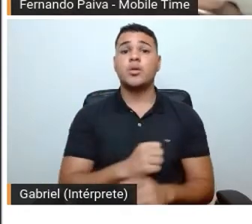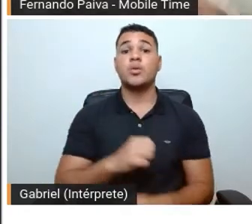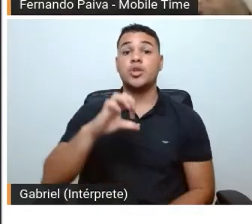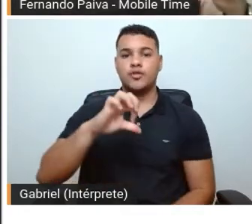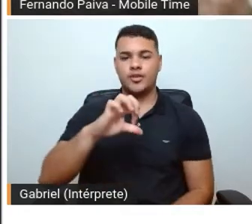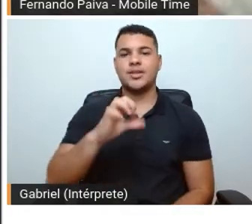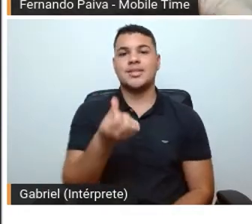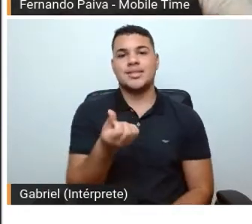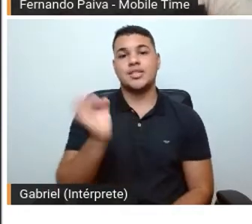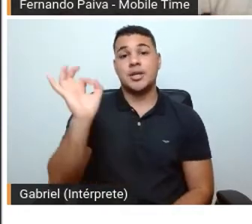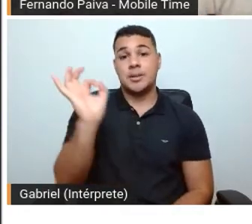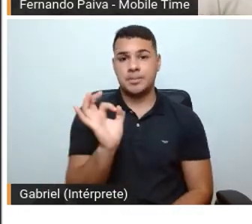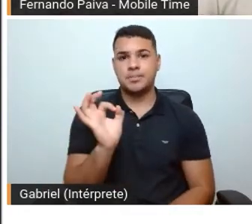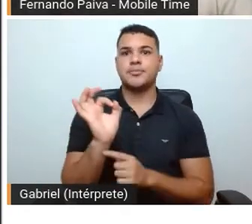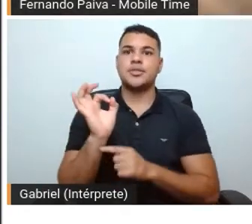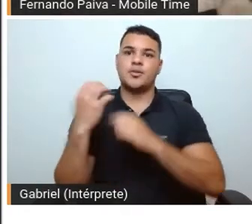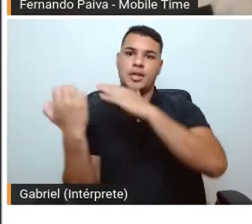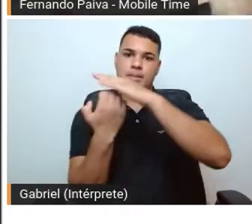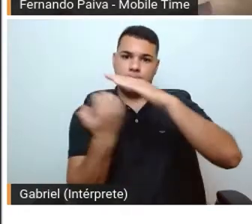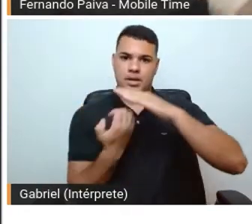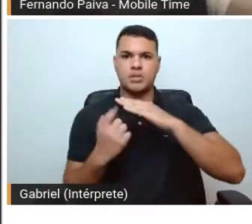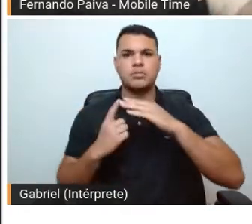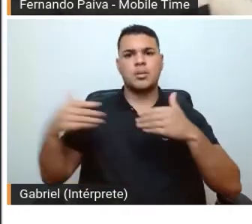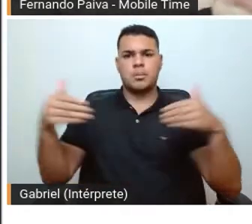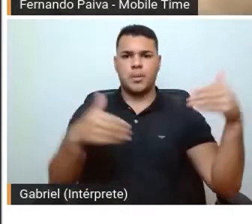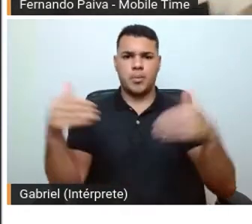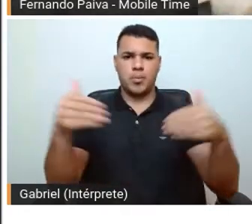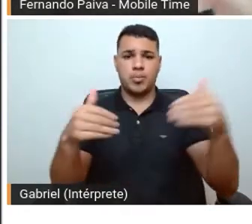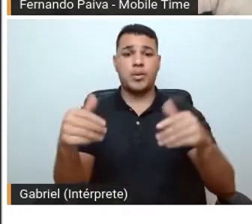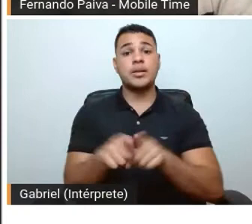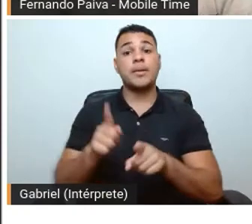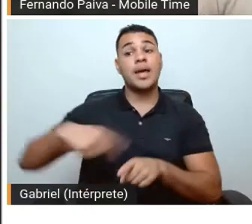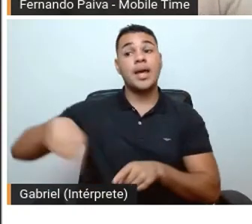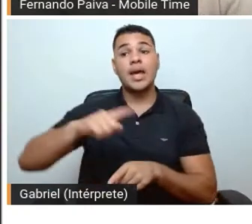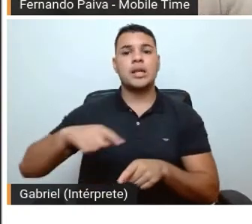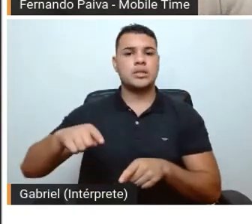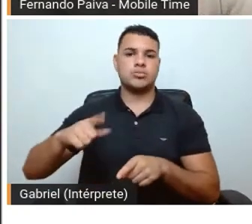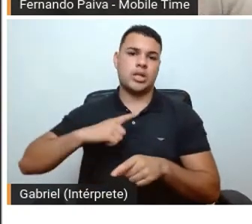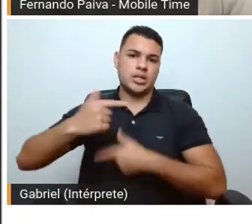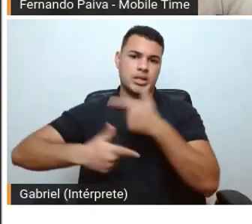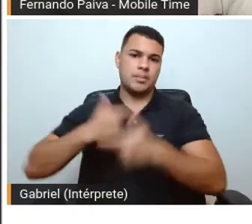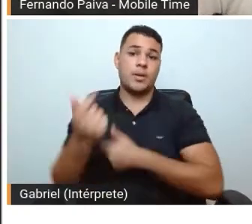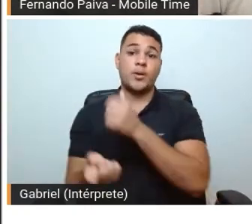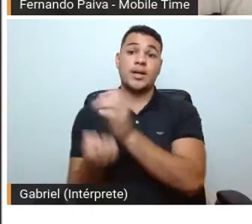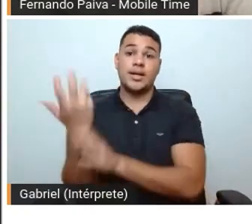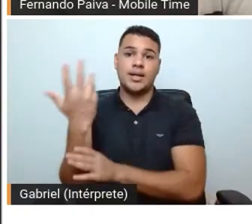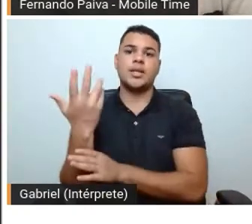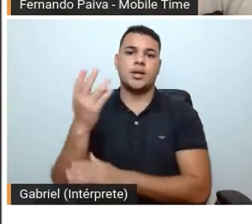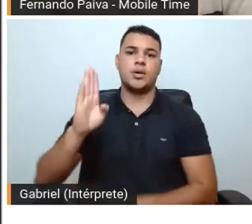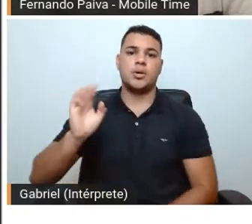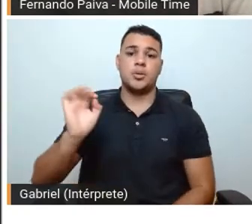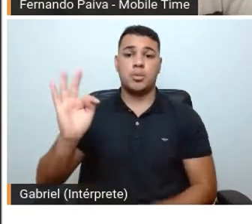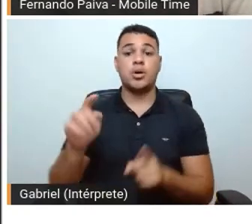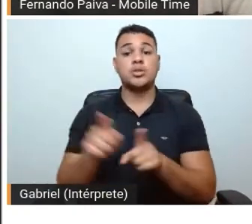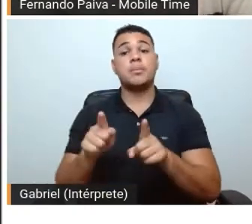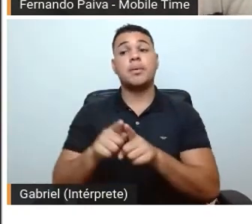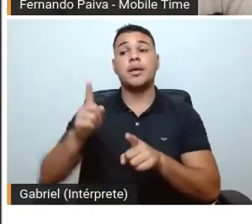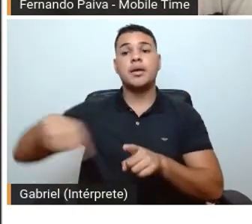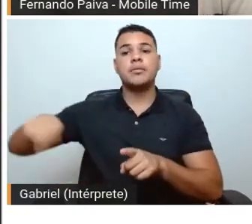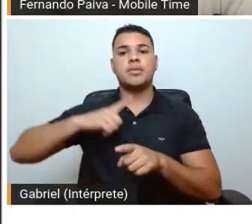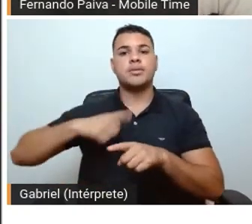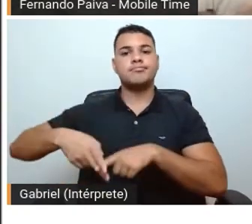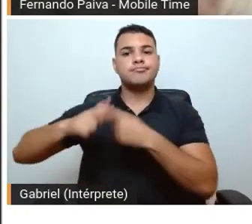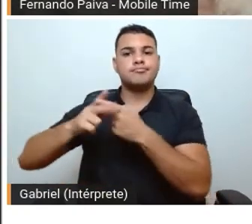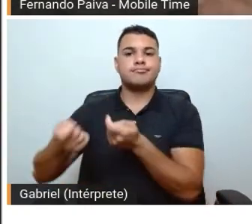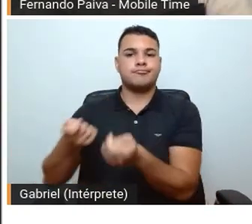todas elas desenvolvem é box ou fornecem soluções para desenvolvimento de bots tá aqui é um